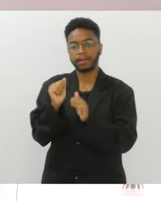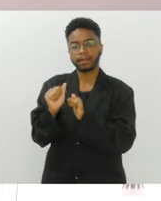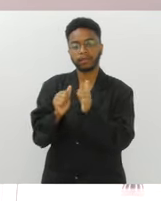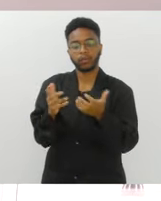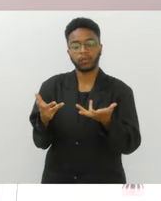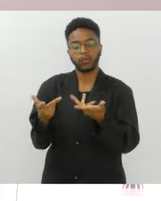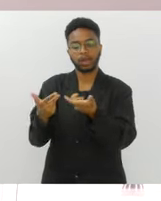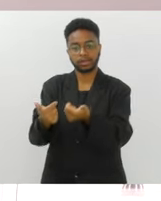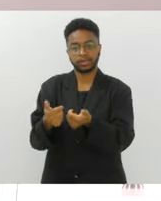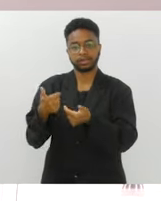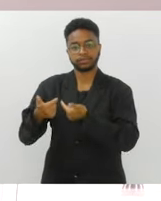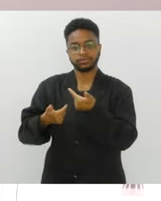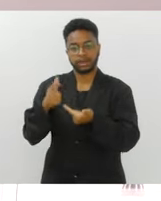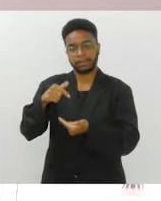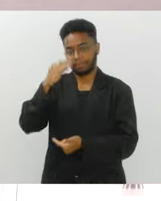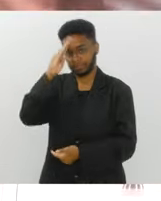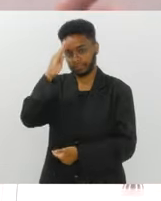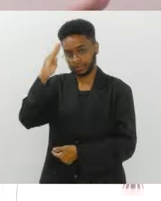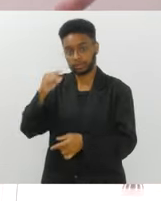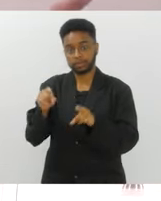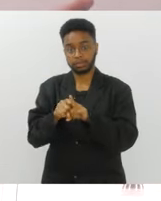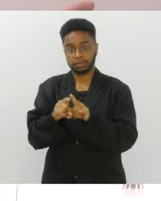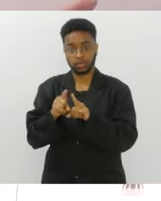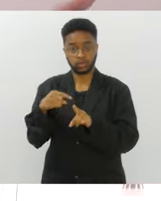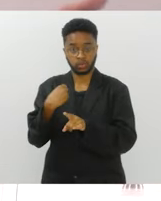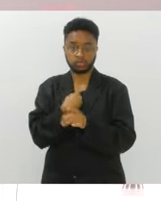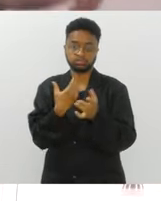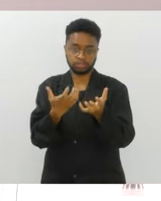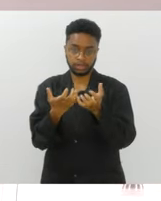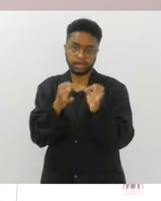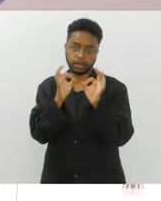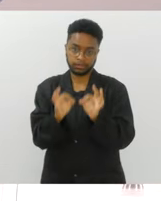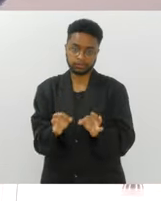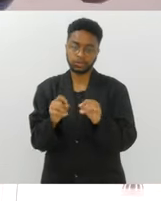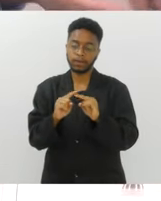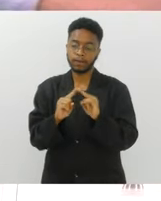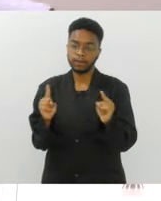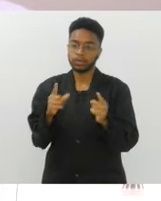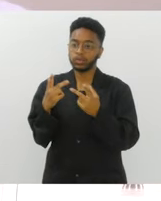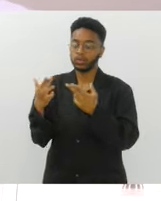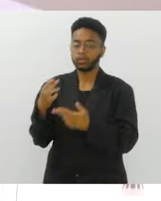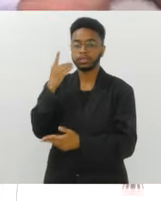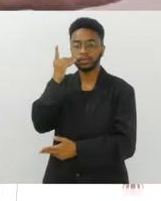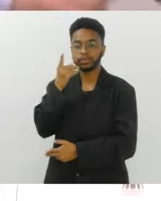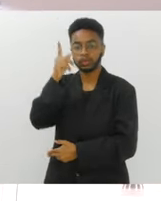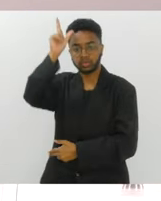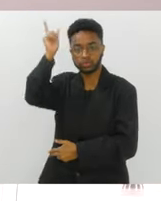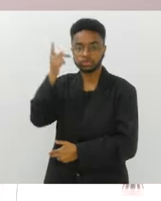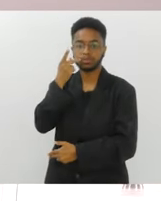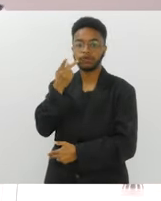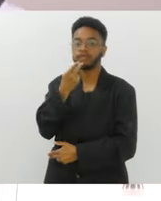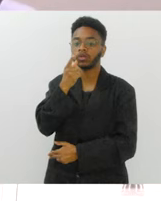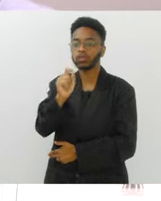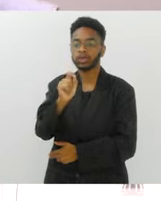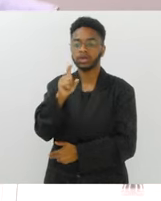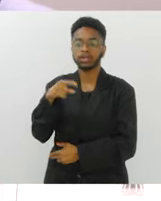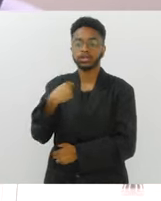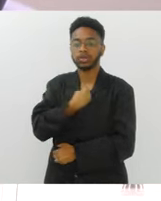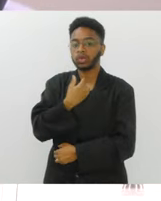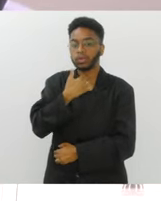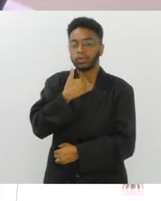do serviço é fundamental e é o que todos nós queremos, mas, como bem disse aqui o deputado Luiz Paulo, não podemos fazer, deputado Rodrigo